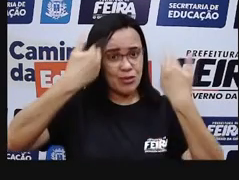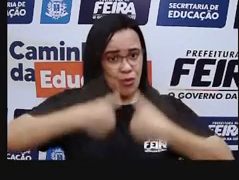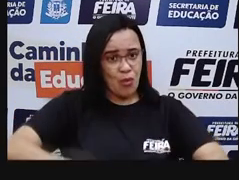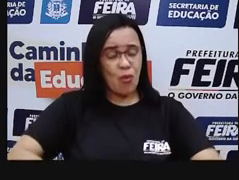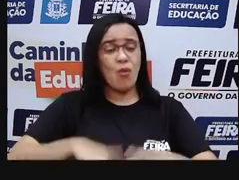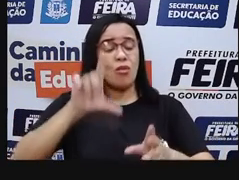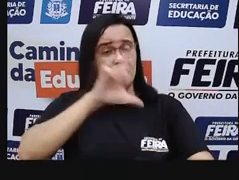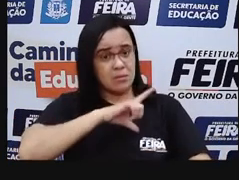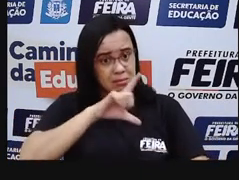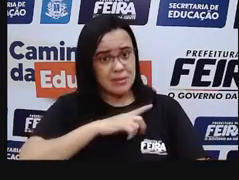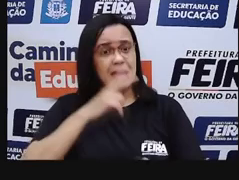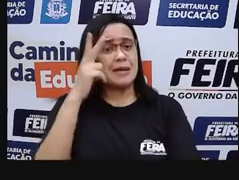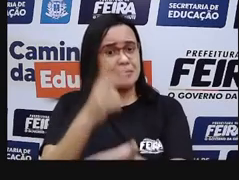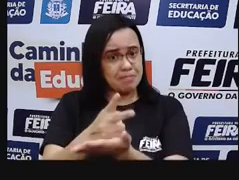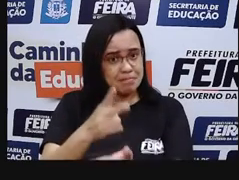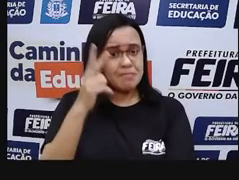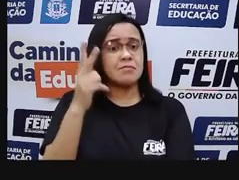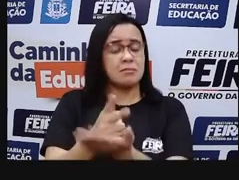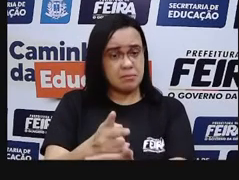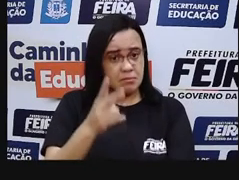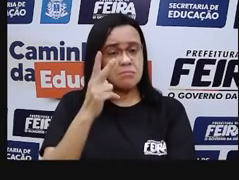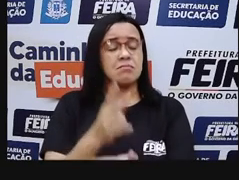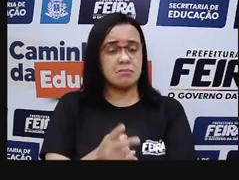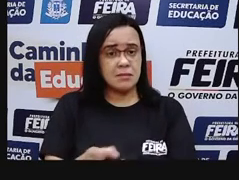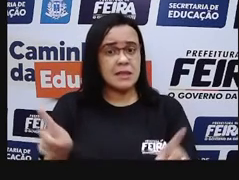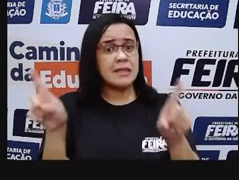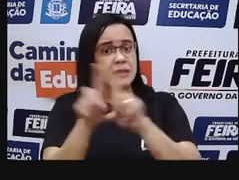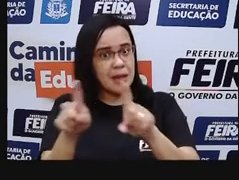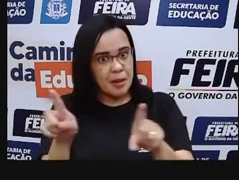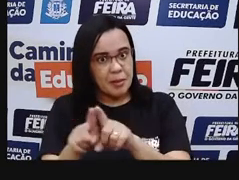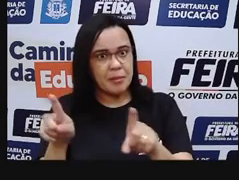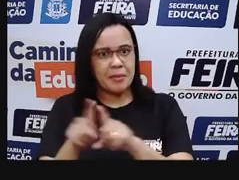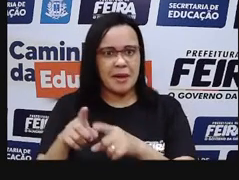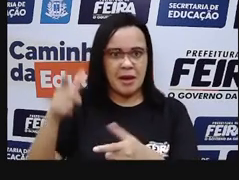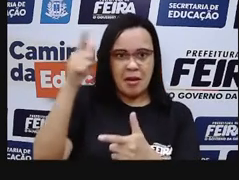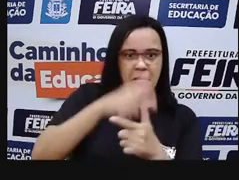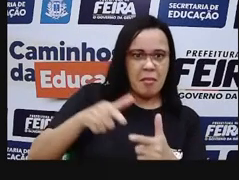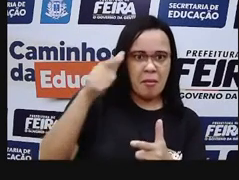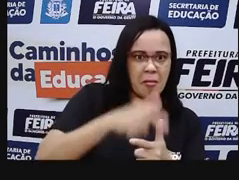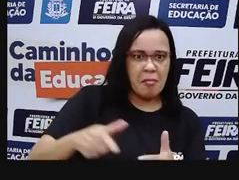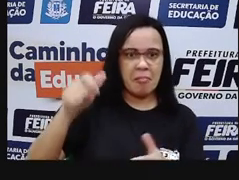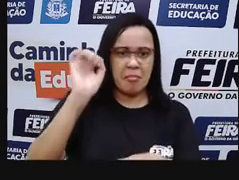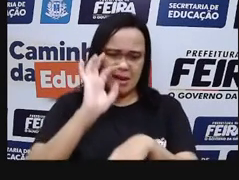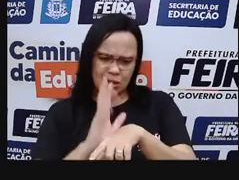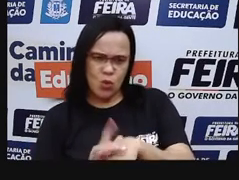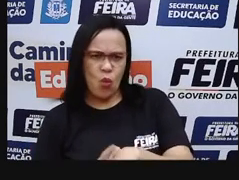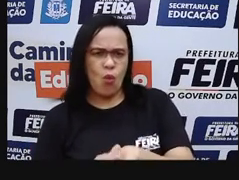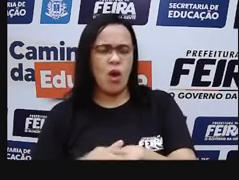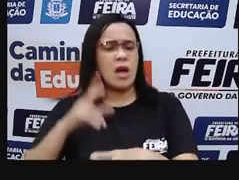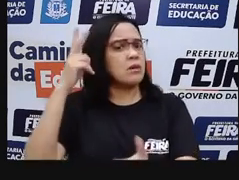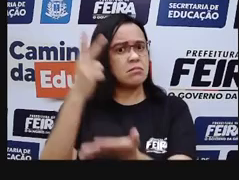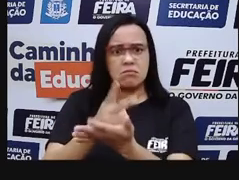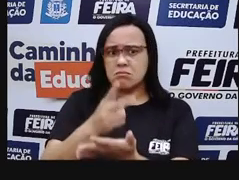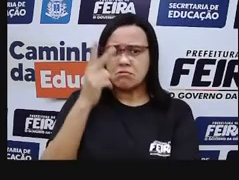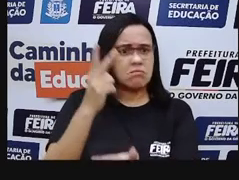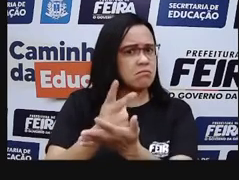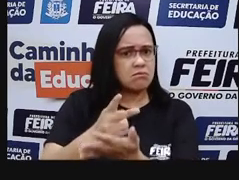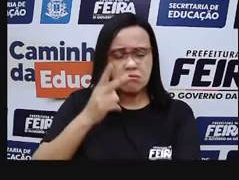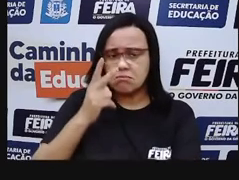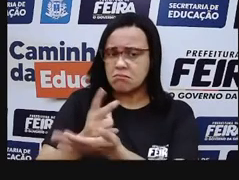naturalmente constantemente também nós temos invasão e nós pouco de bactérias vírus e fungos